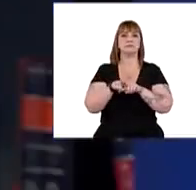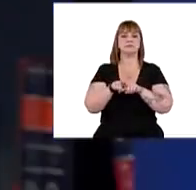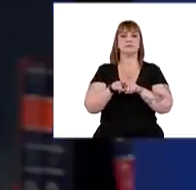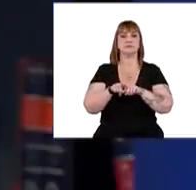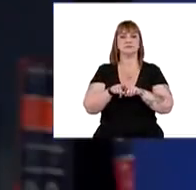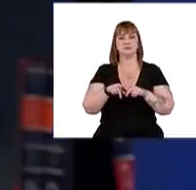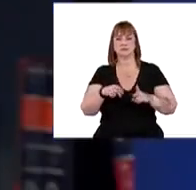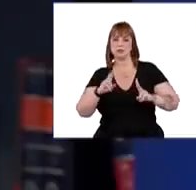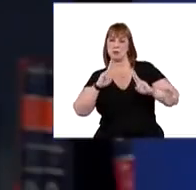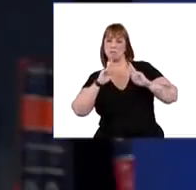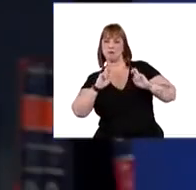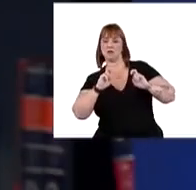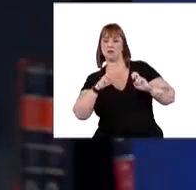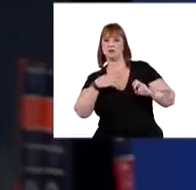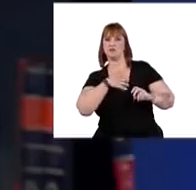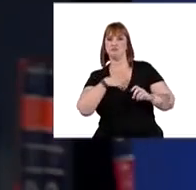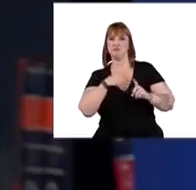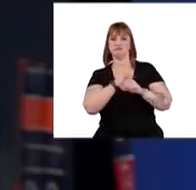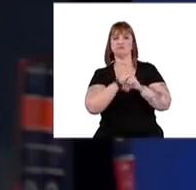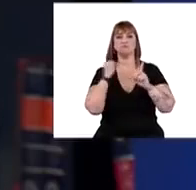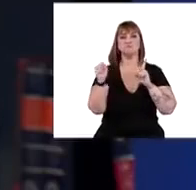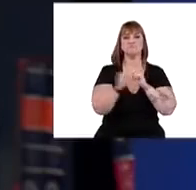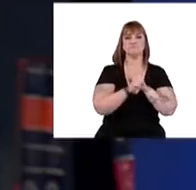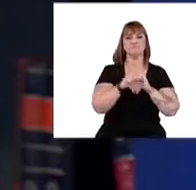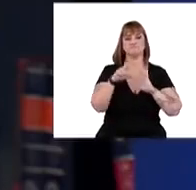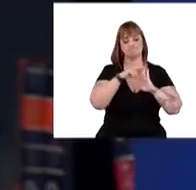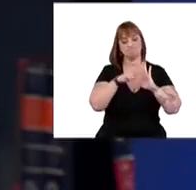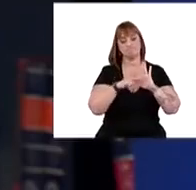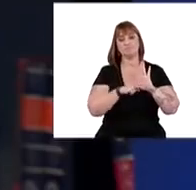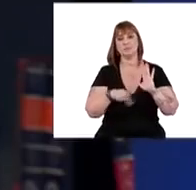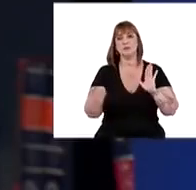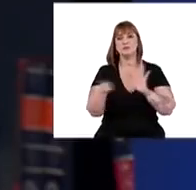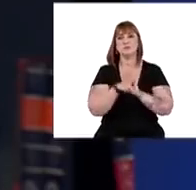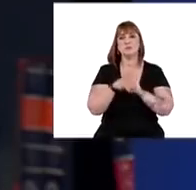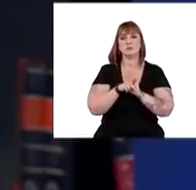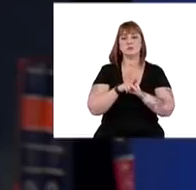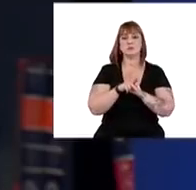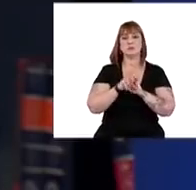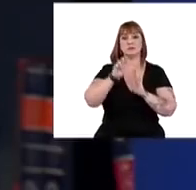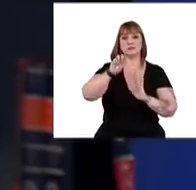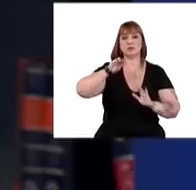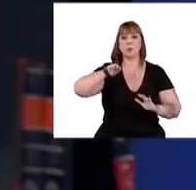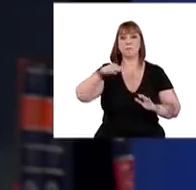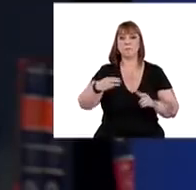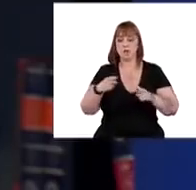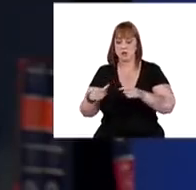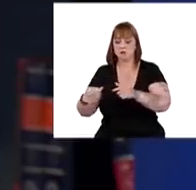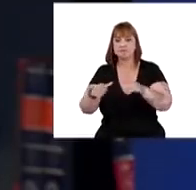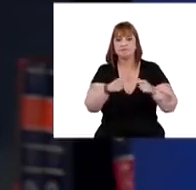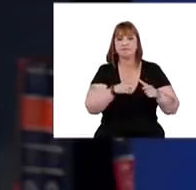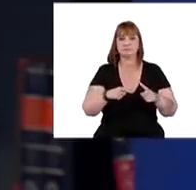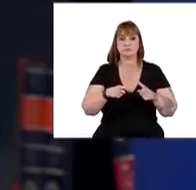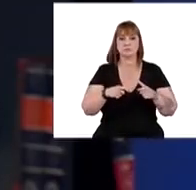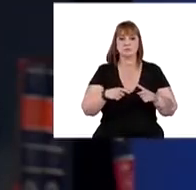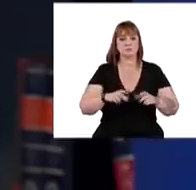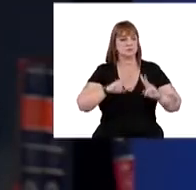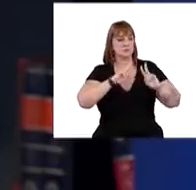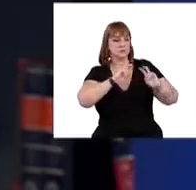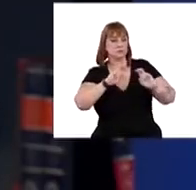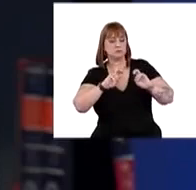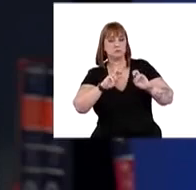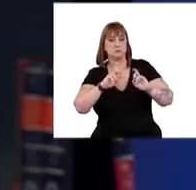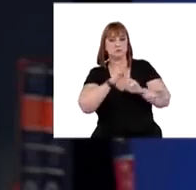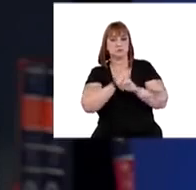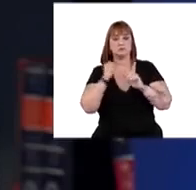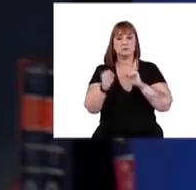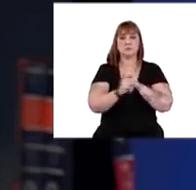olhar social para a regularização da propriedade, de 5 milhões de propriedades. Um olhar para o social, que é